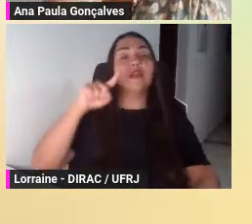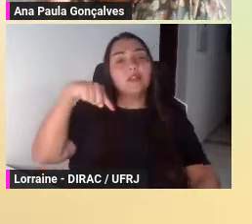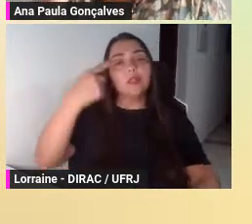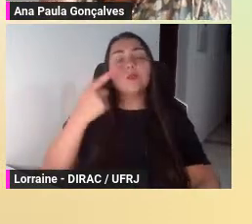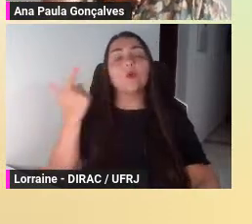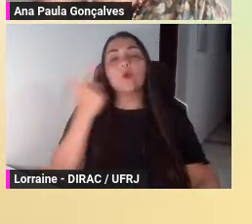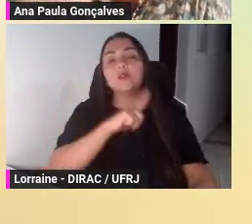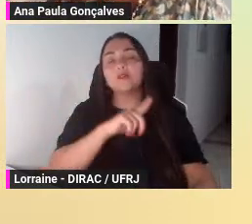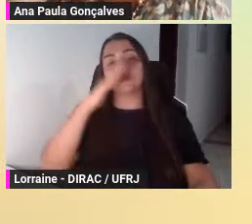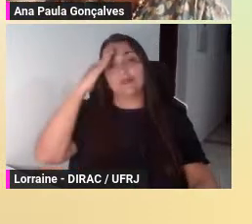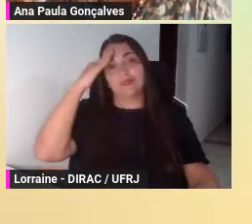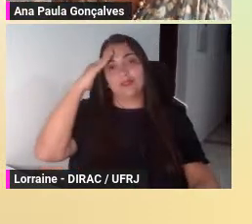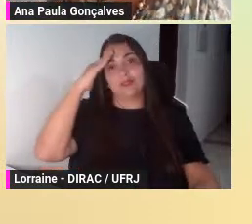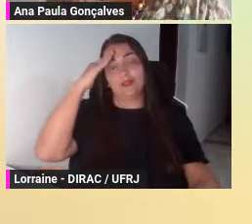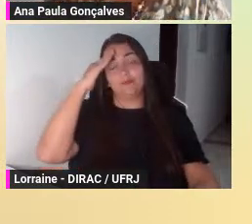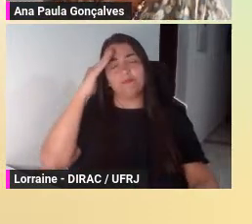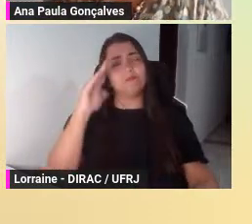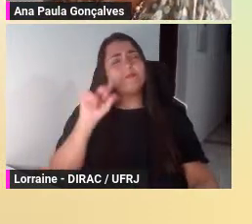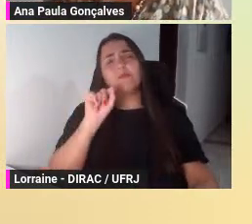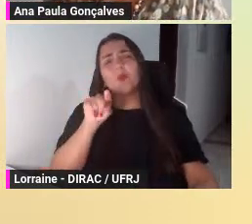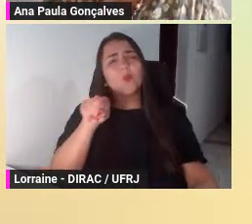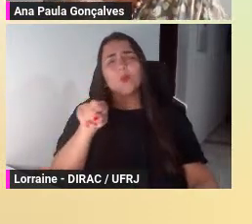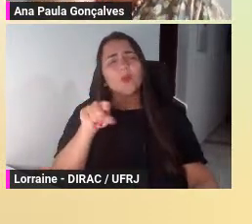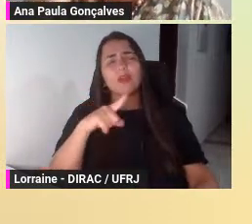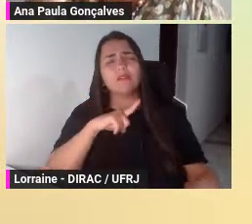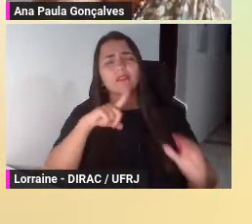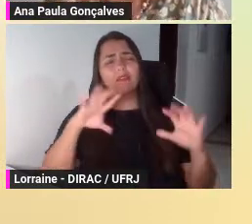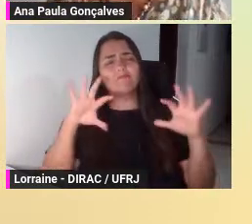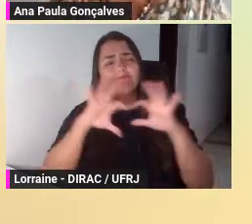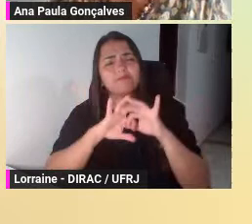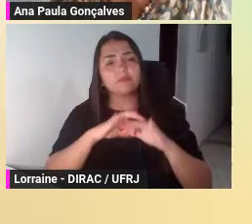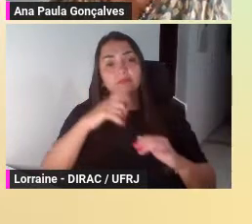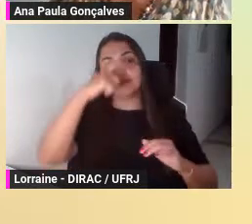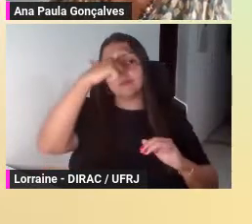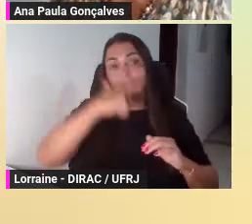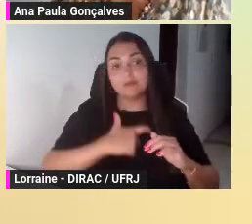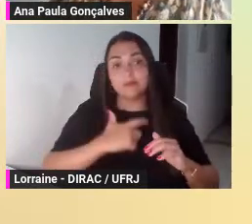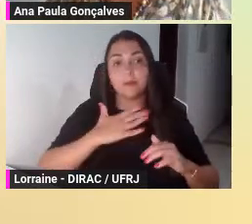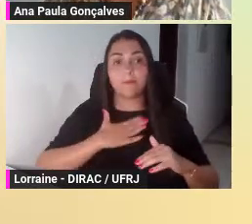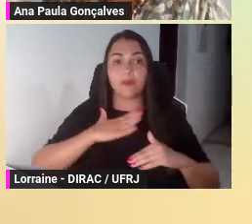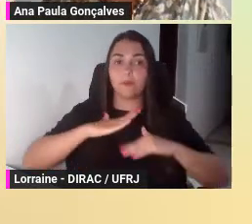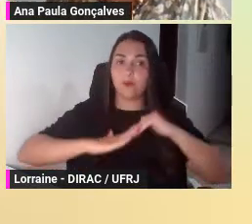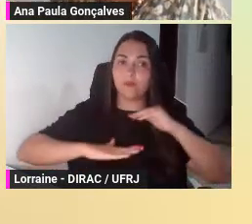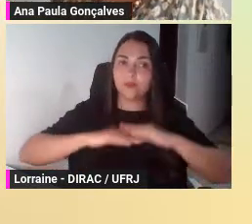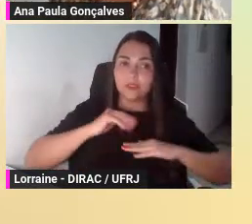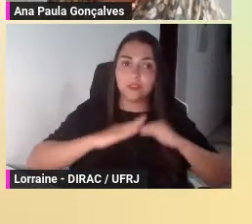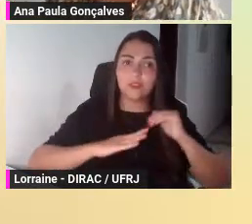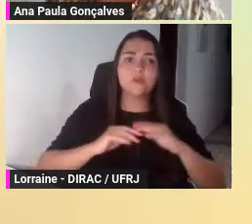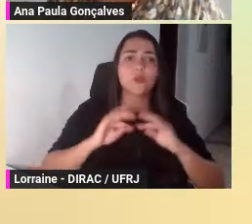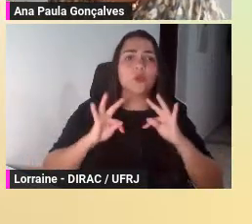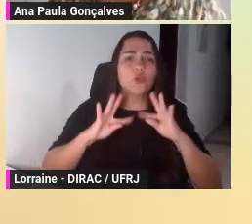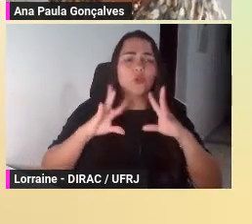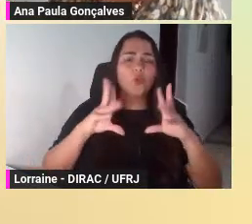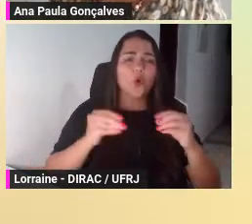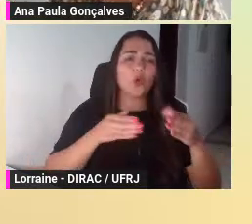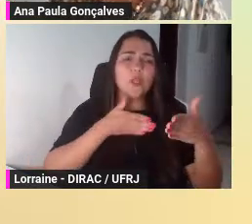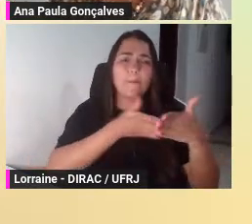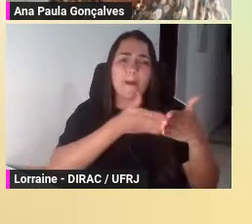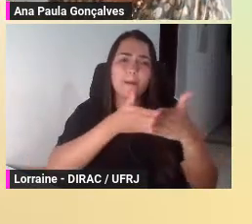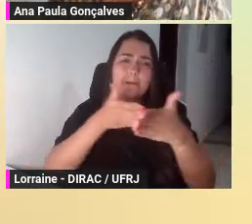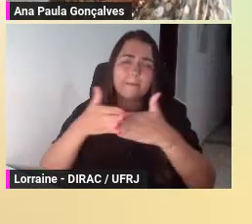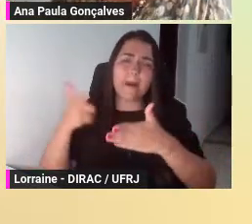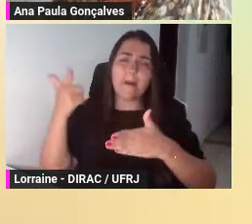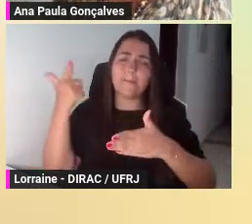entender no que isso se relaciona com a minha questão em relação à minha profissão, todos os obstáculos que eu precisei